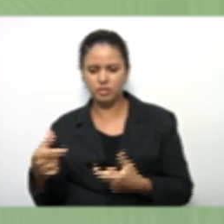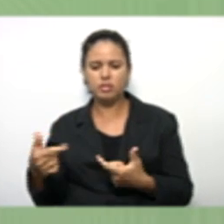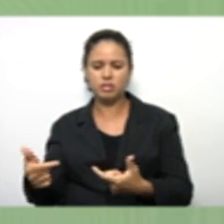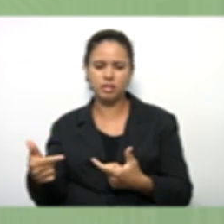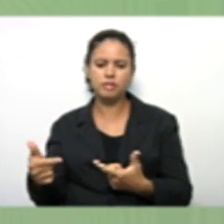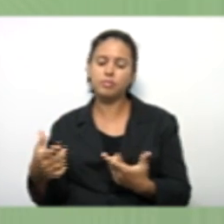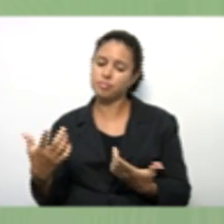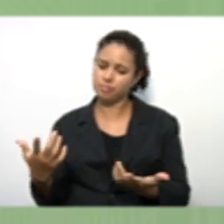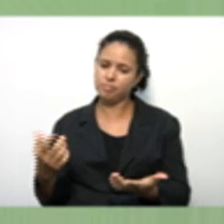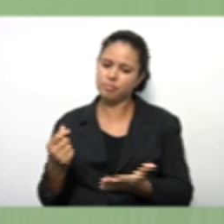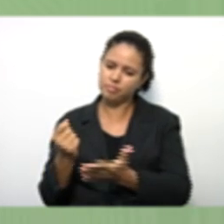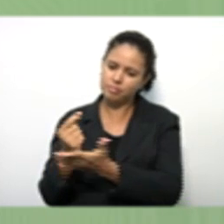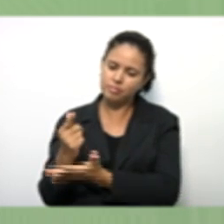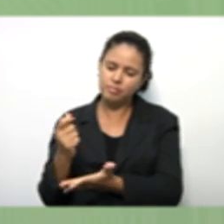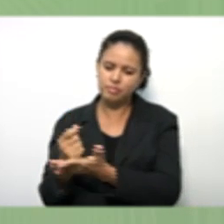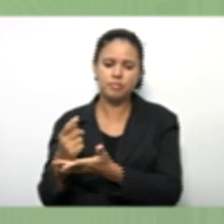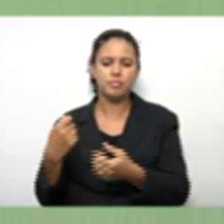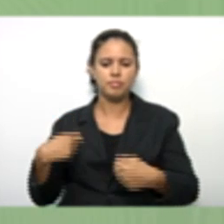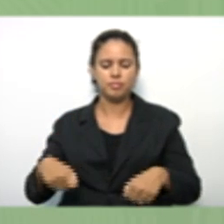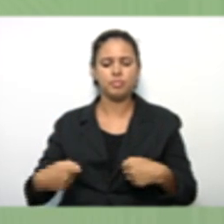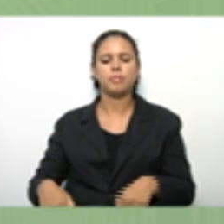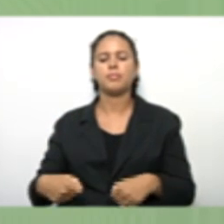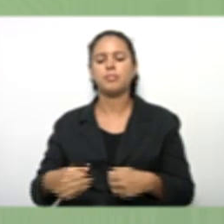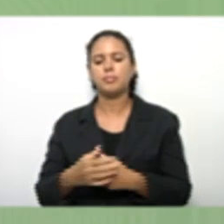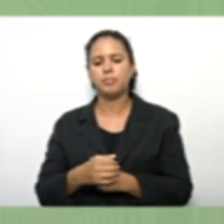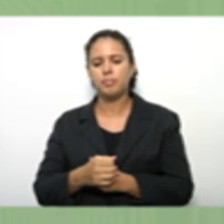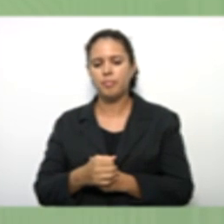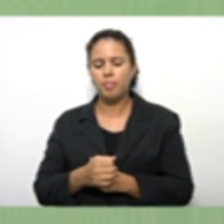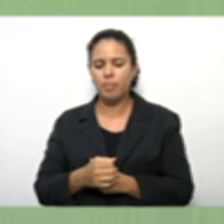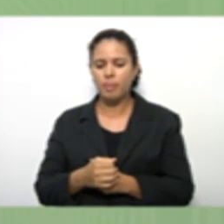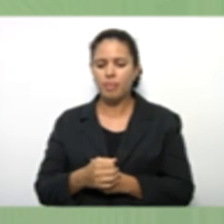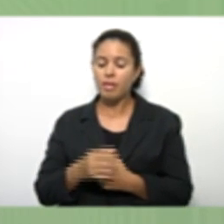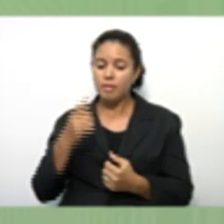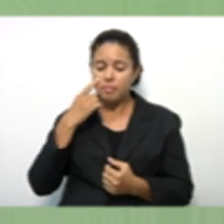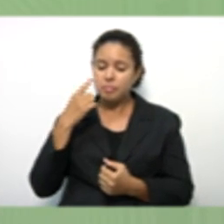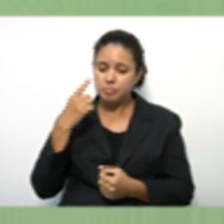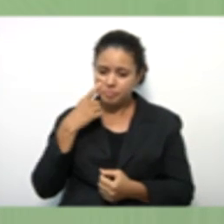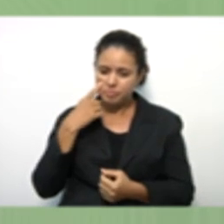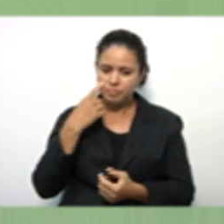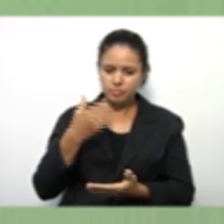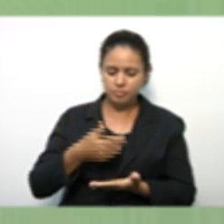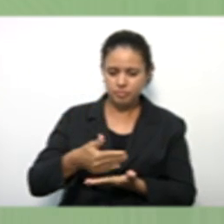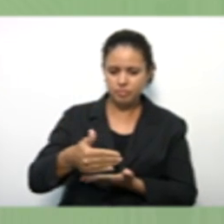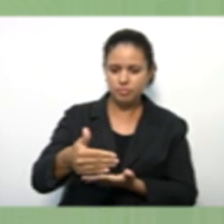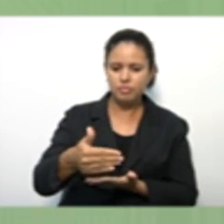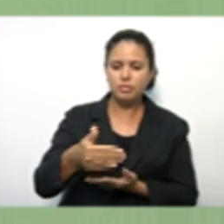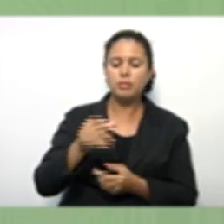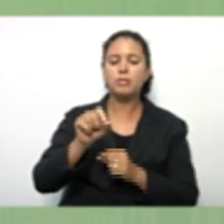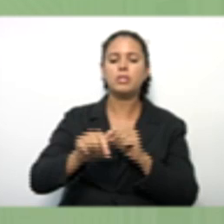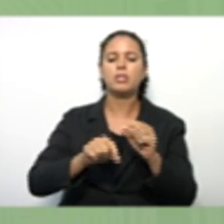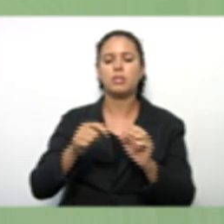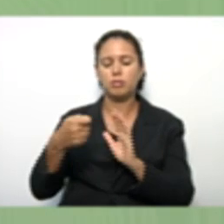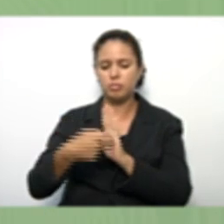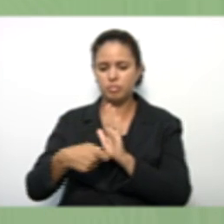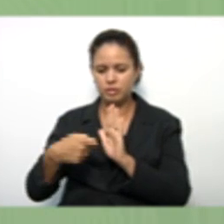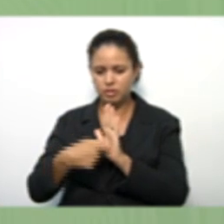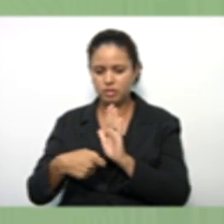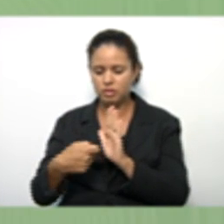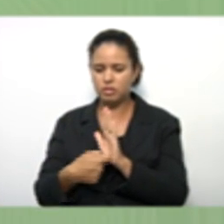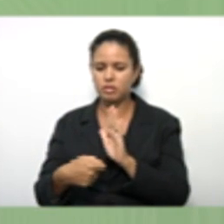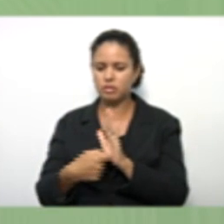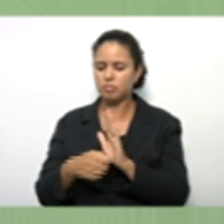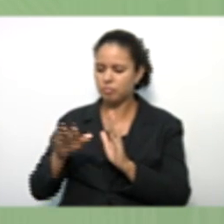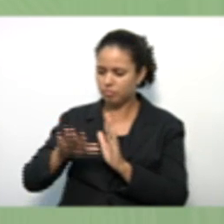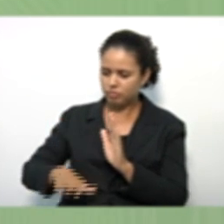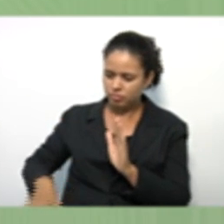Vamos ter que pagar. O que nós temos que pagar aí? Vamos ver. Iniciamos com uma obrigação de fornecedores